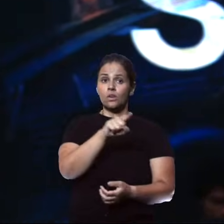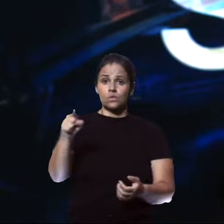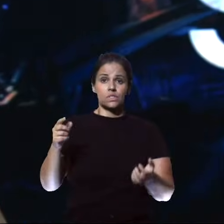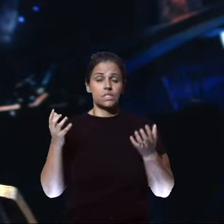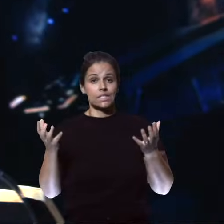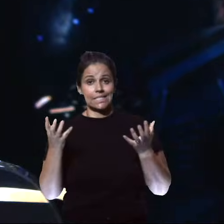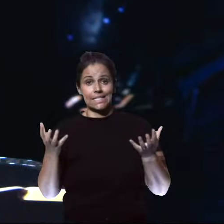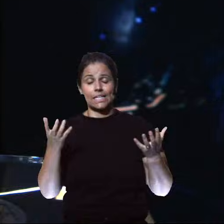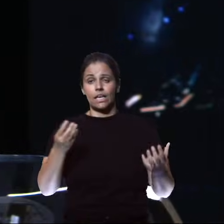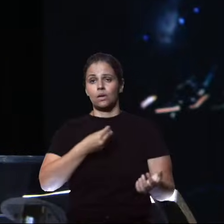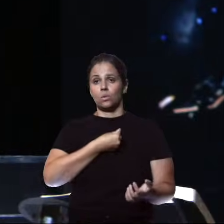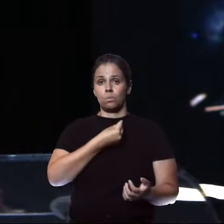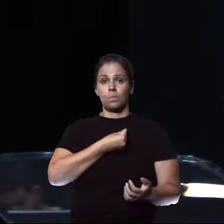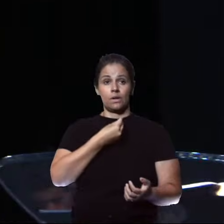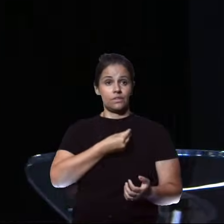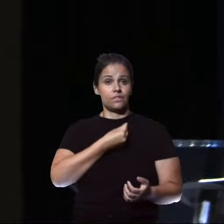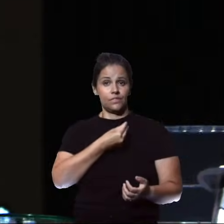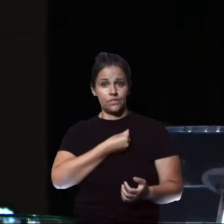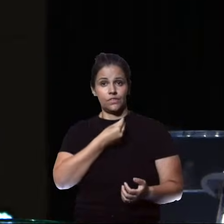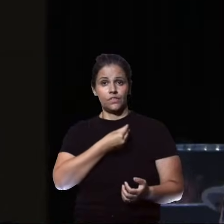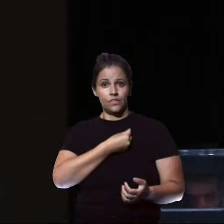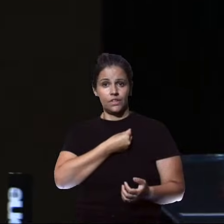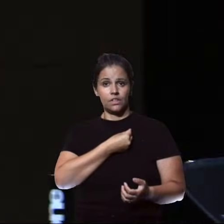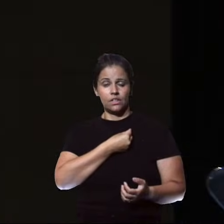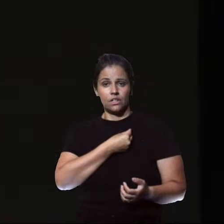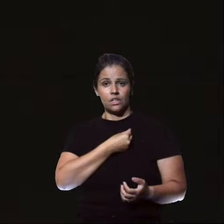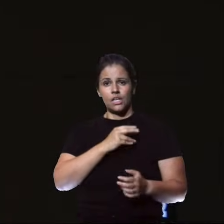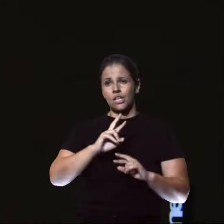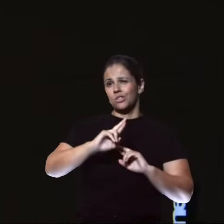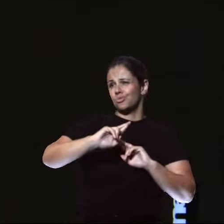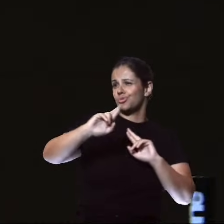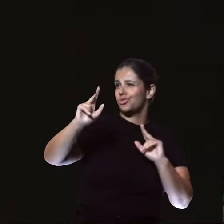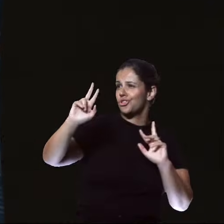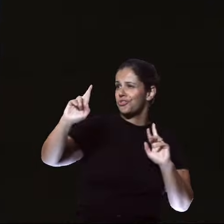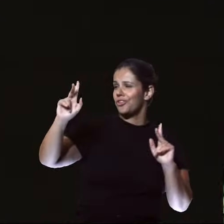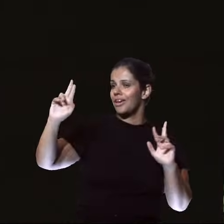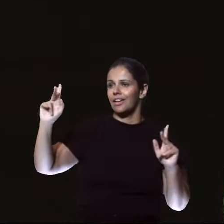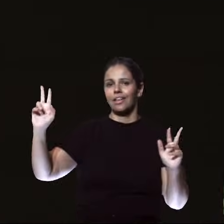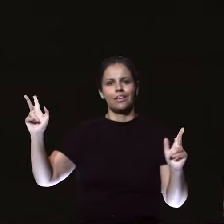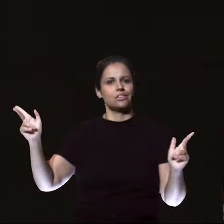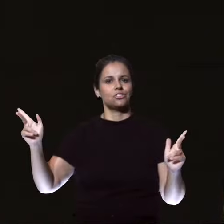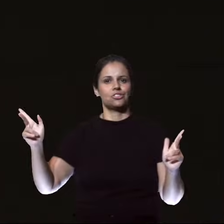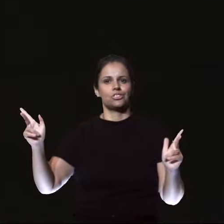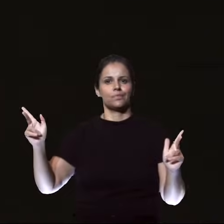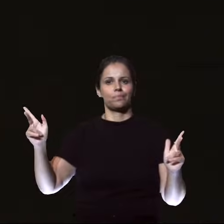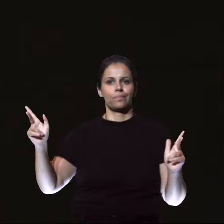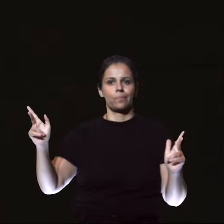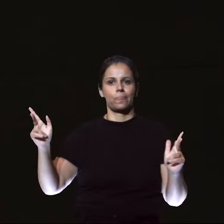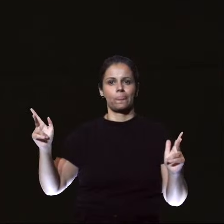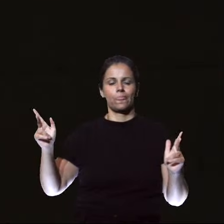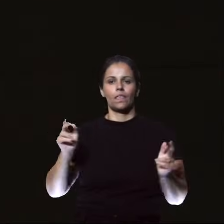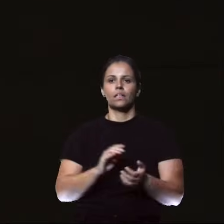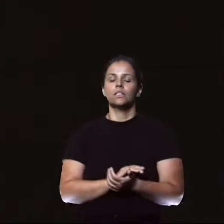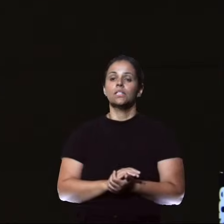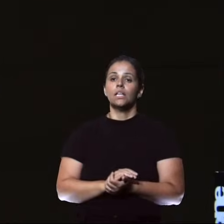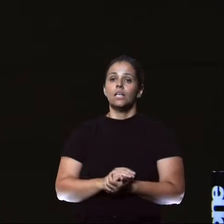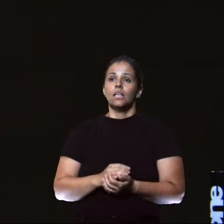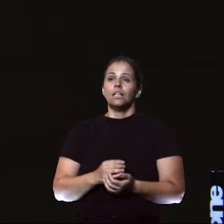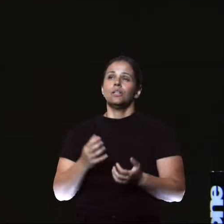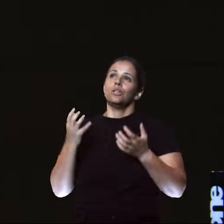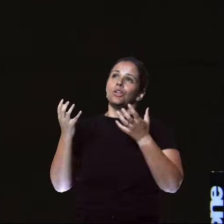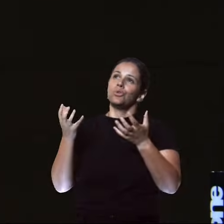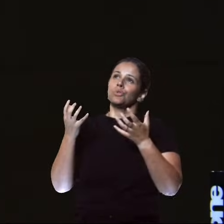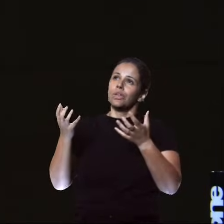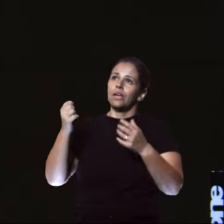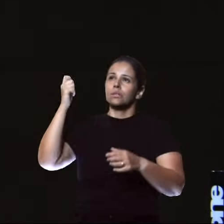cheia de equilíbrio nesse ano. Você quer viver algo que você nunca viveu e dizer: chega, por favor, chega de viver da